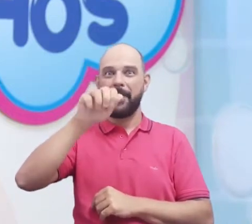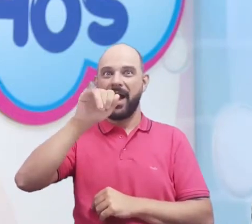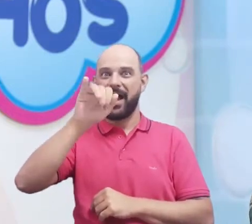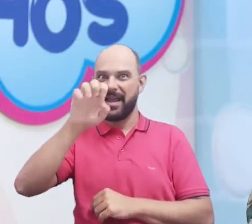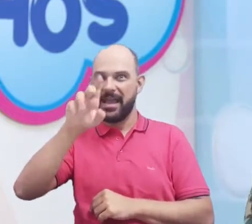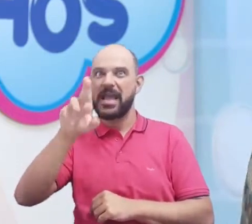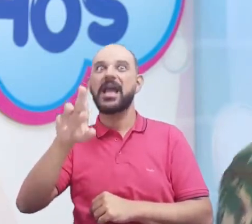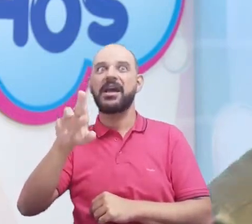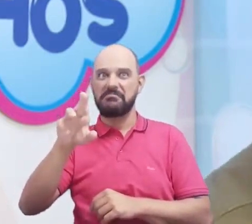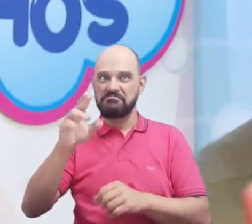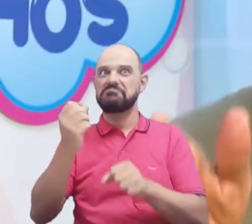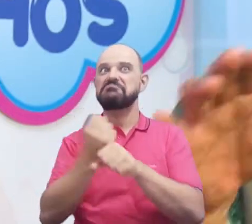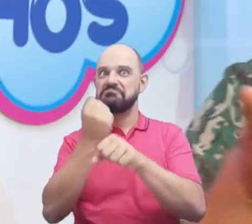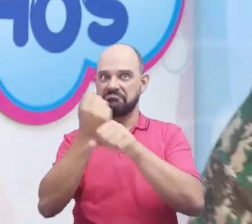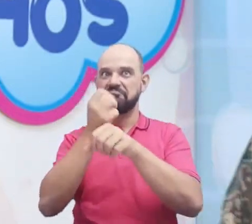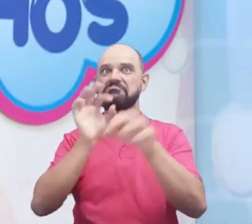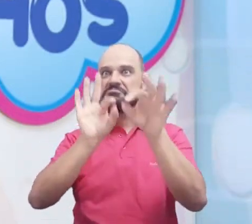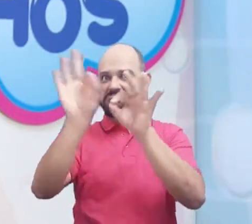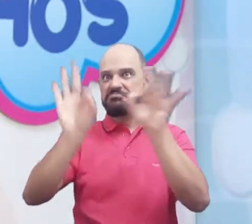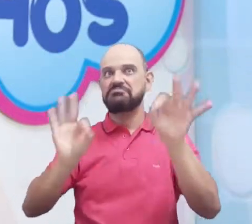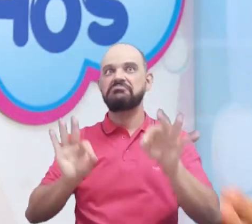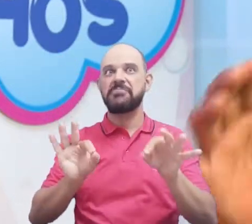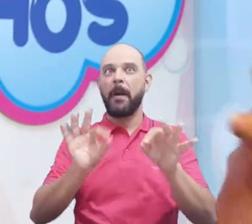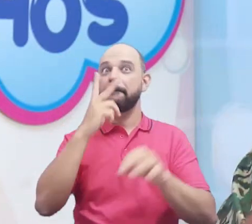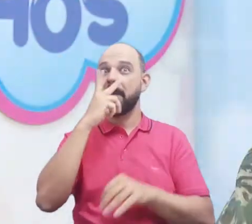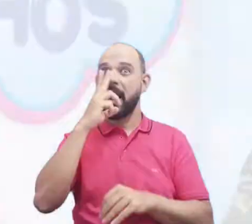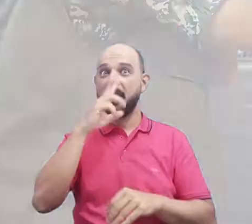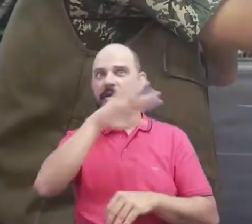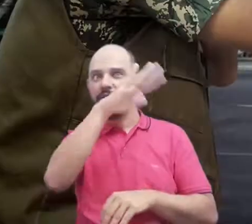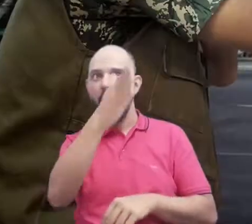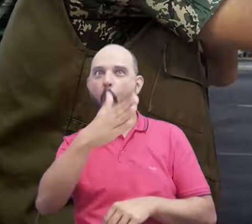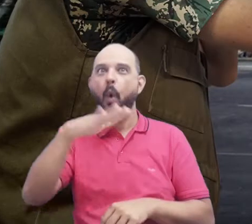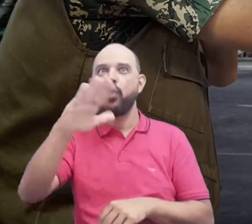Niemeyer, parece uma onda.